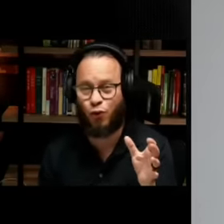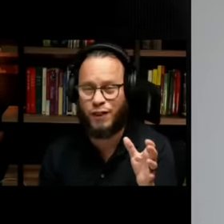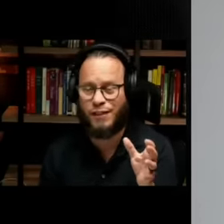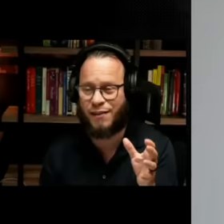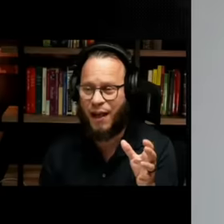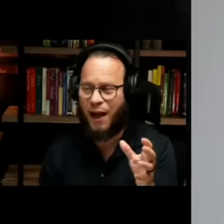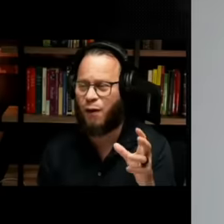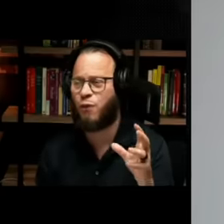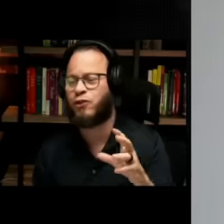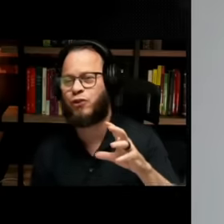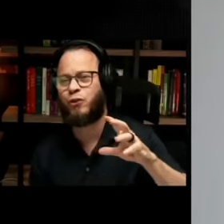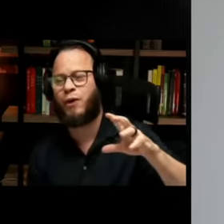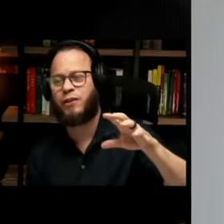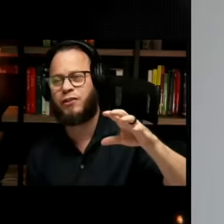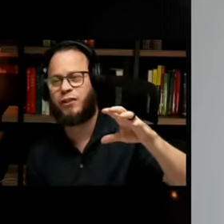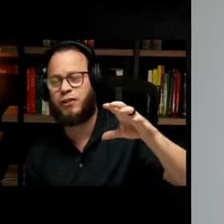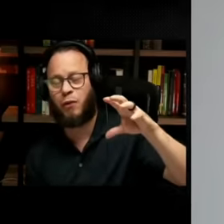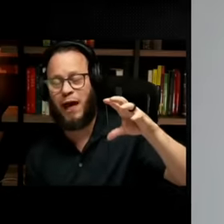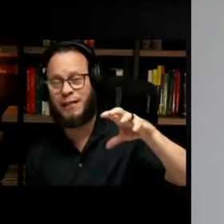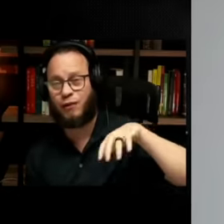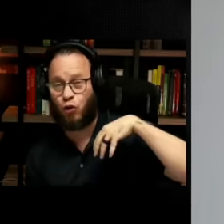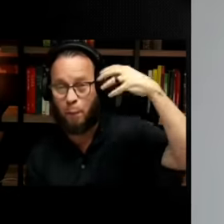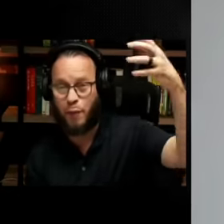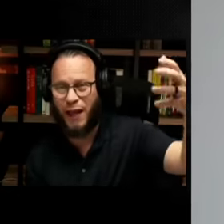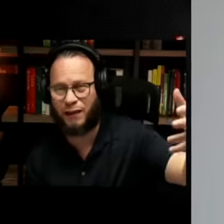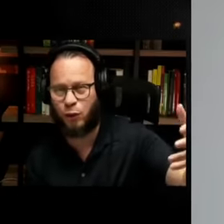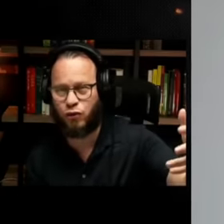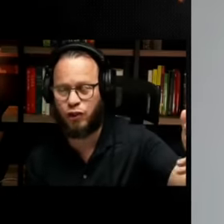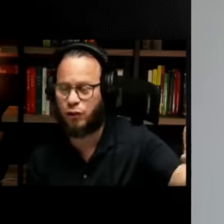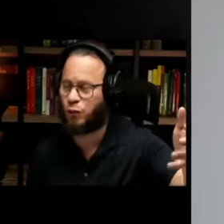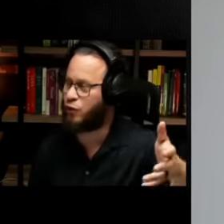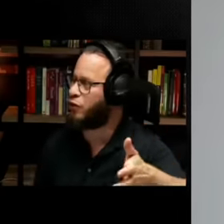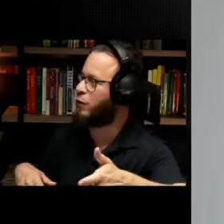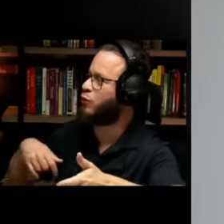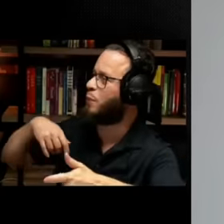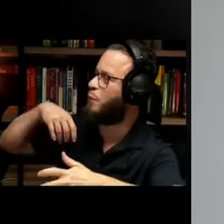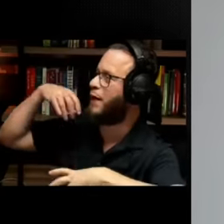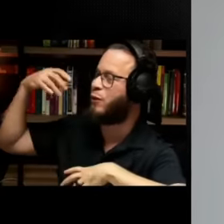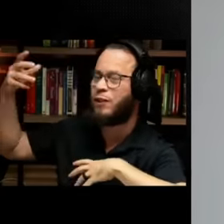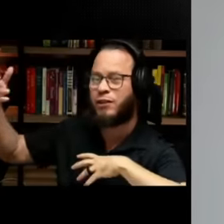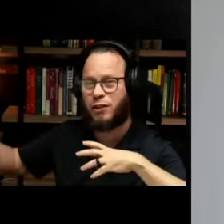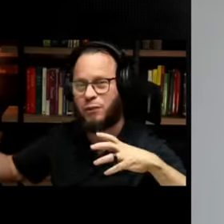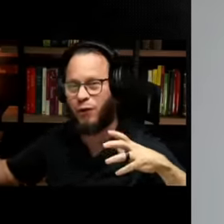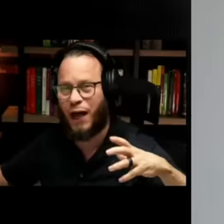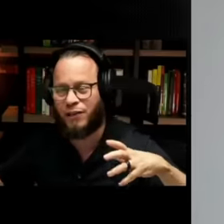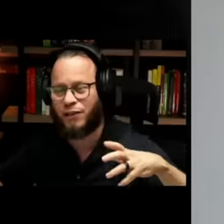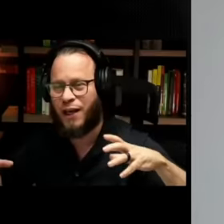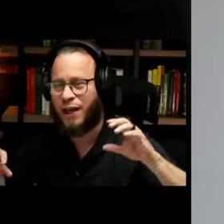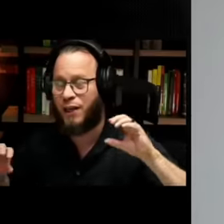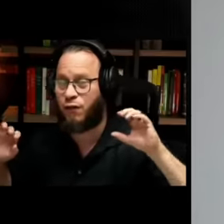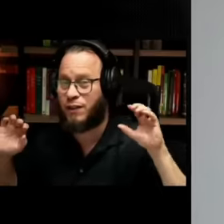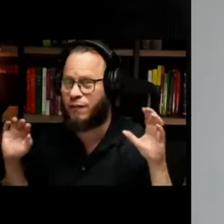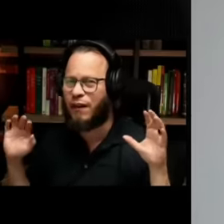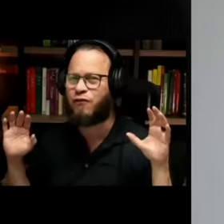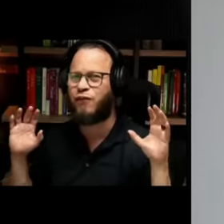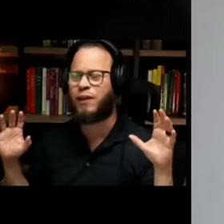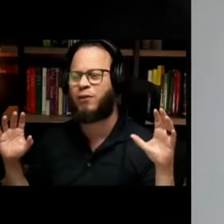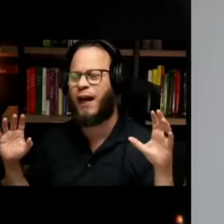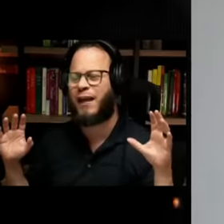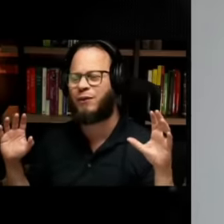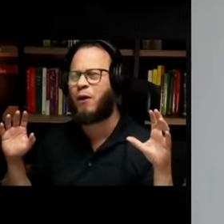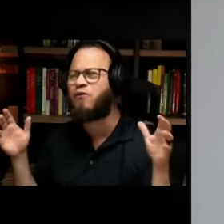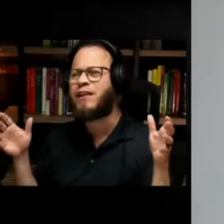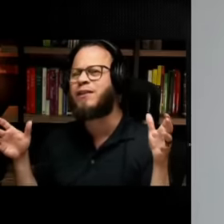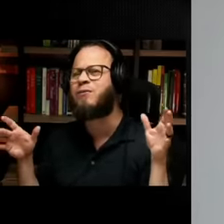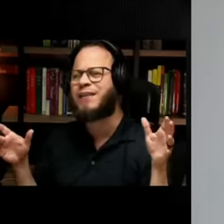os dois, aonde o Alexandre de Moraes atropela o Dino atropela o Alexandre de Moraes, e você tá vendo,